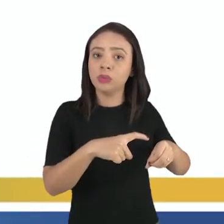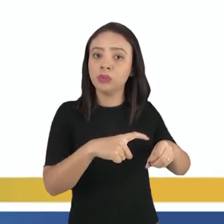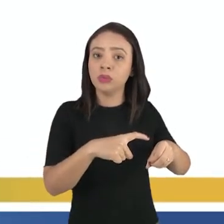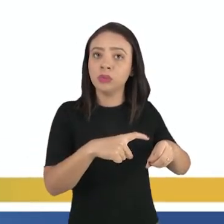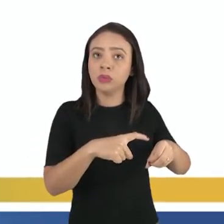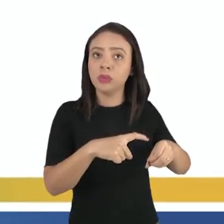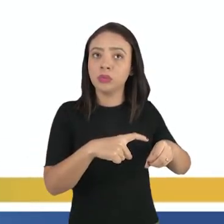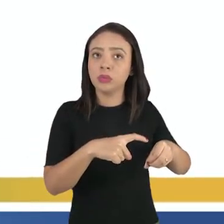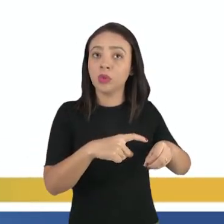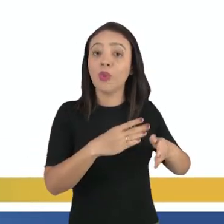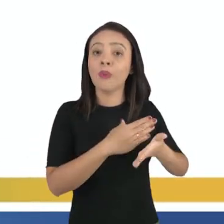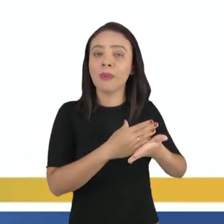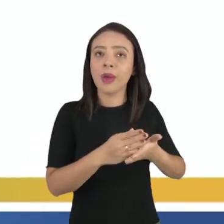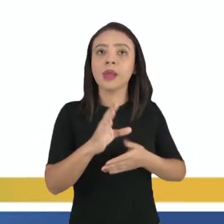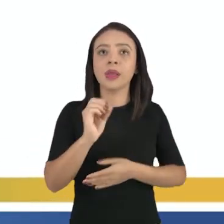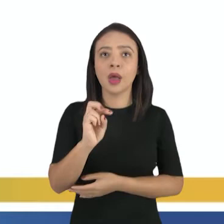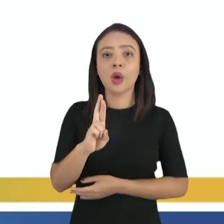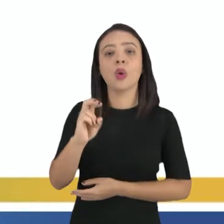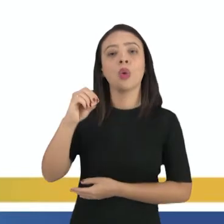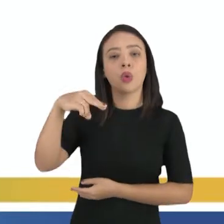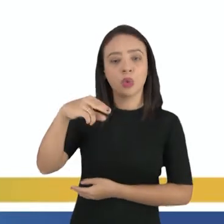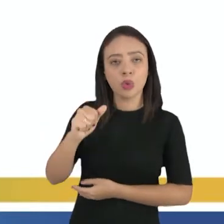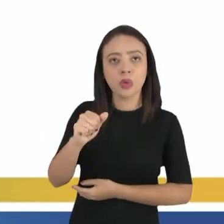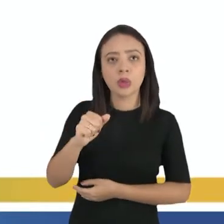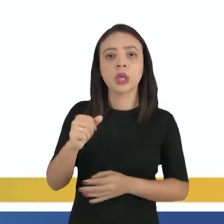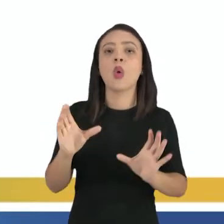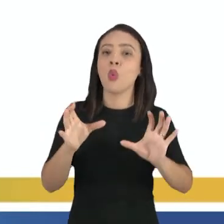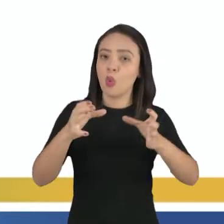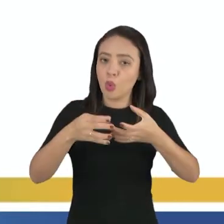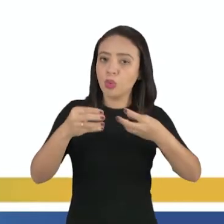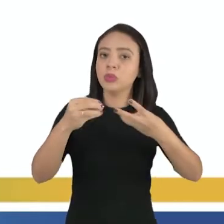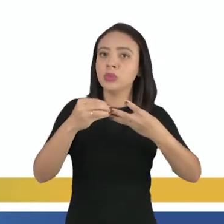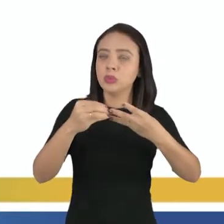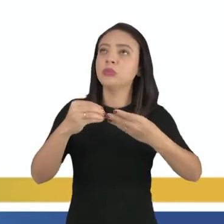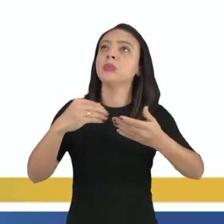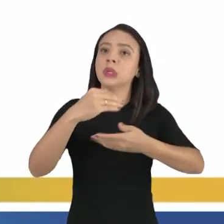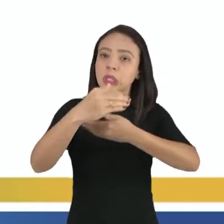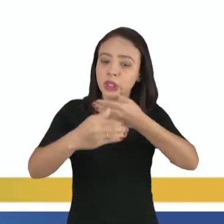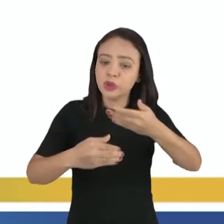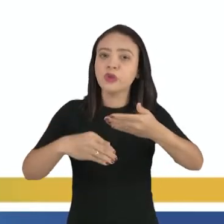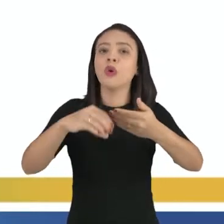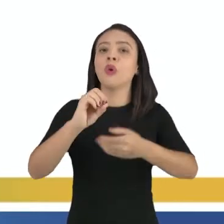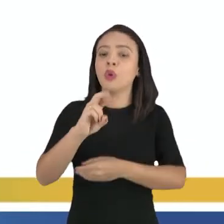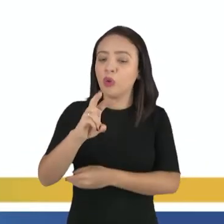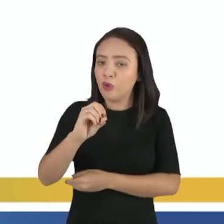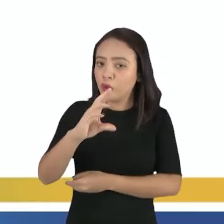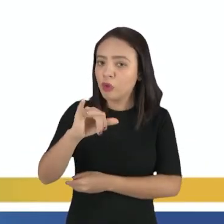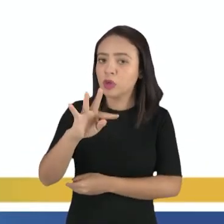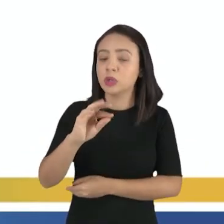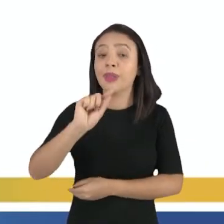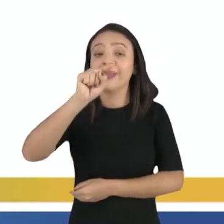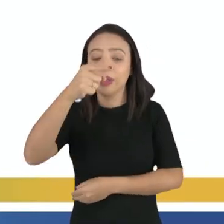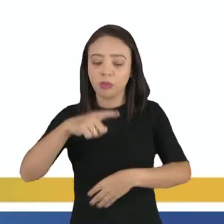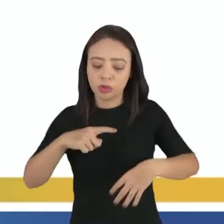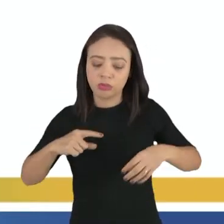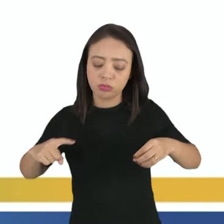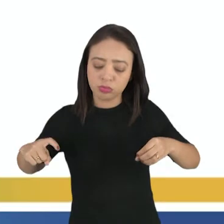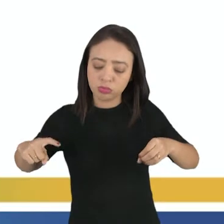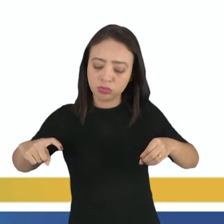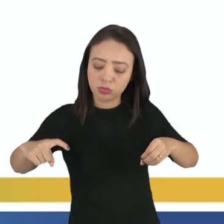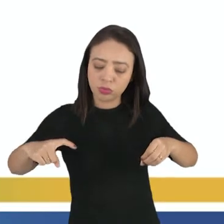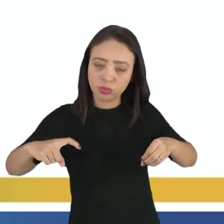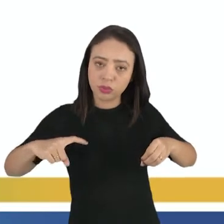da corona radiata, que é esse conjunto de células que envolvem o ovócito. Após essa penetração dessa